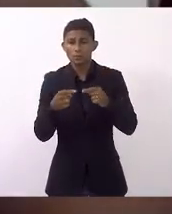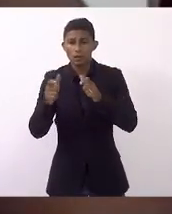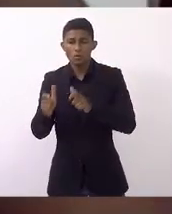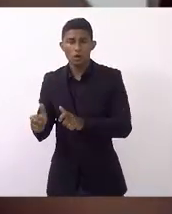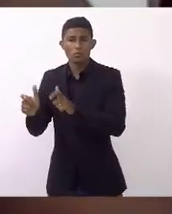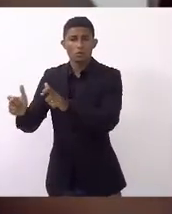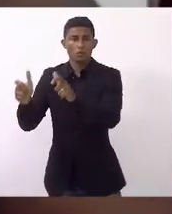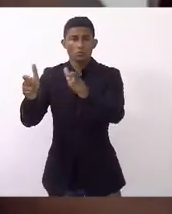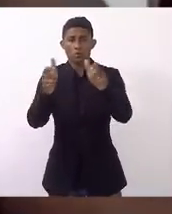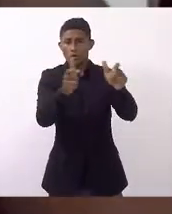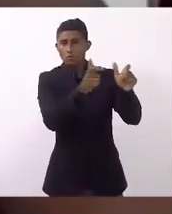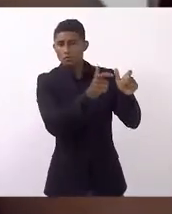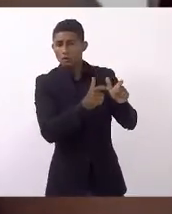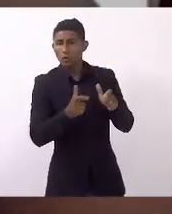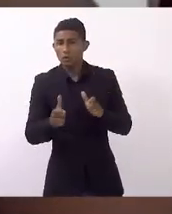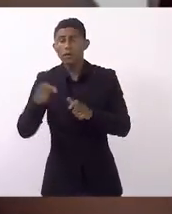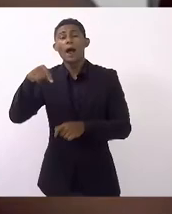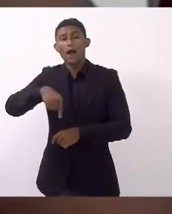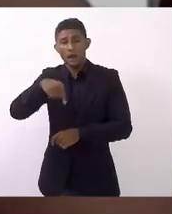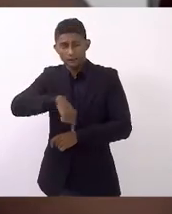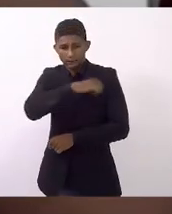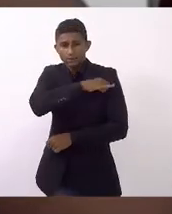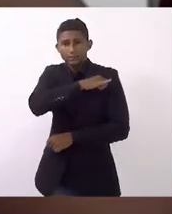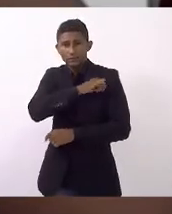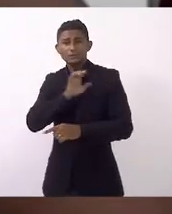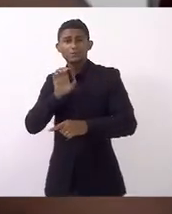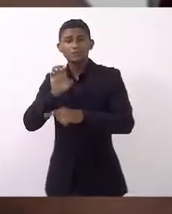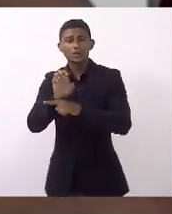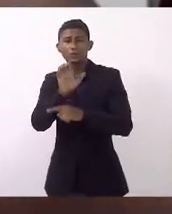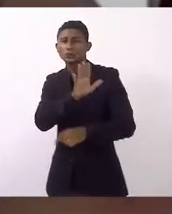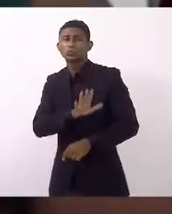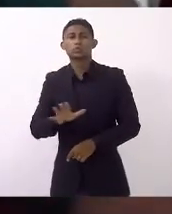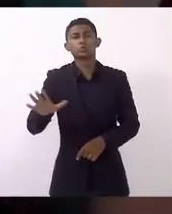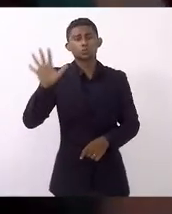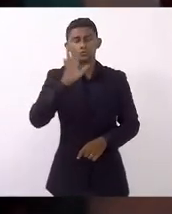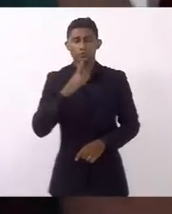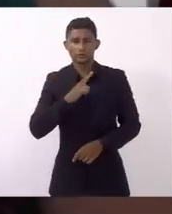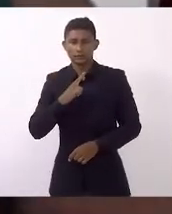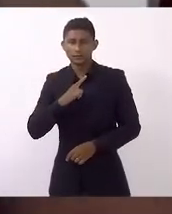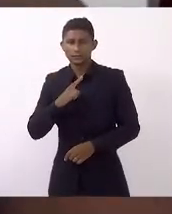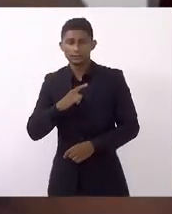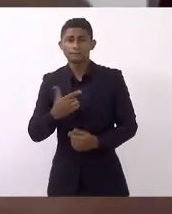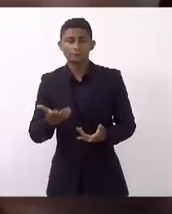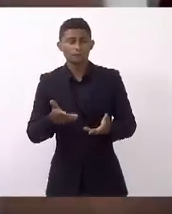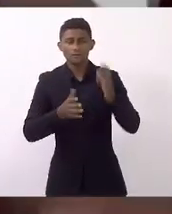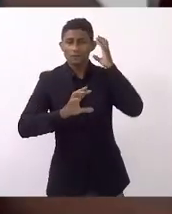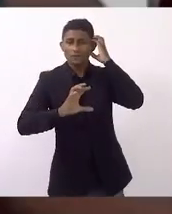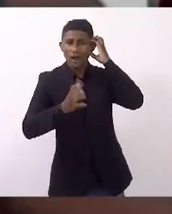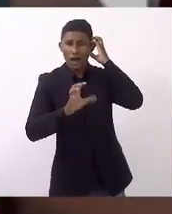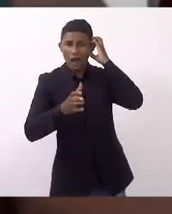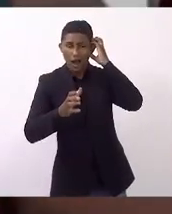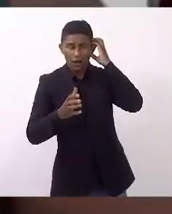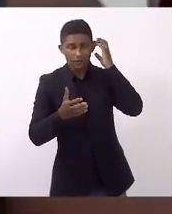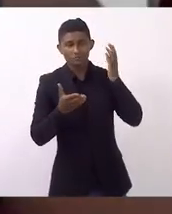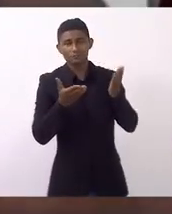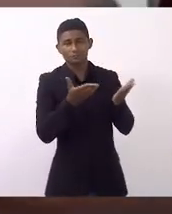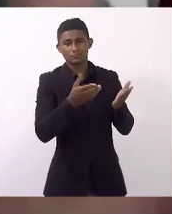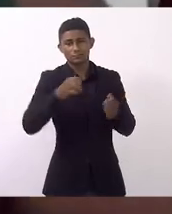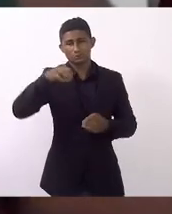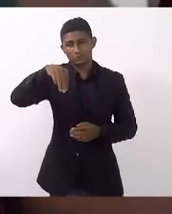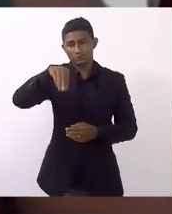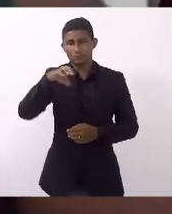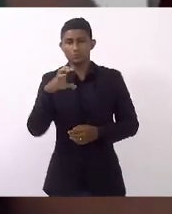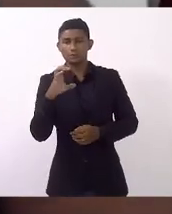cada região do estado do Rio de Janeiro. Que estas rádios, né? Que esta rádio, MEC,